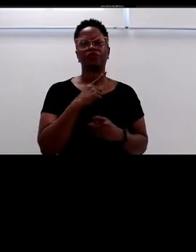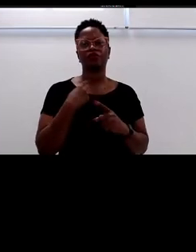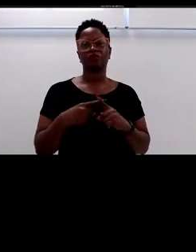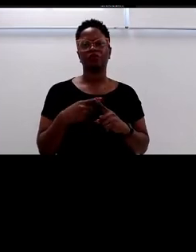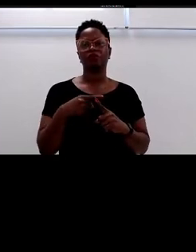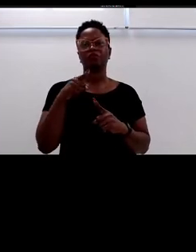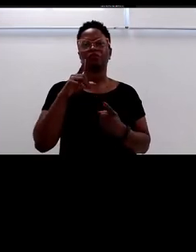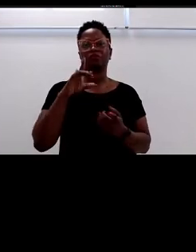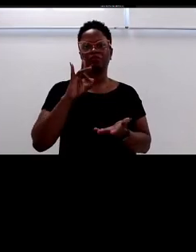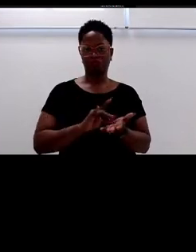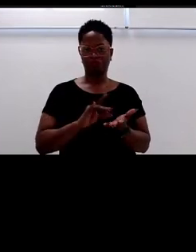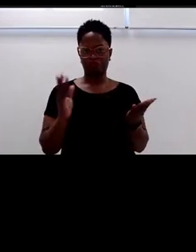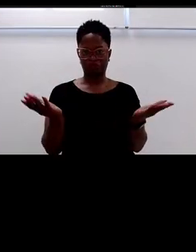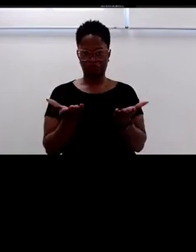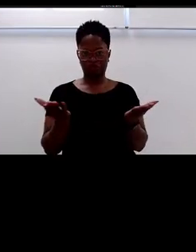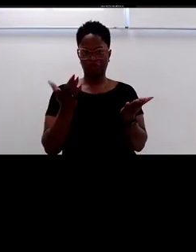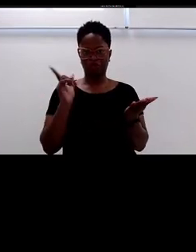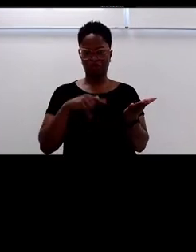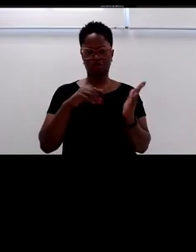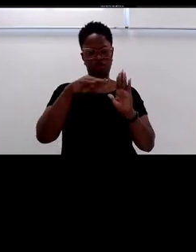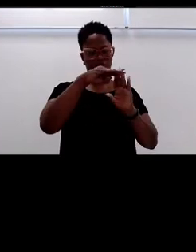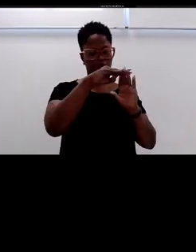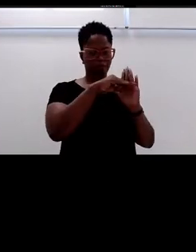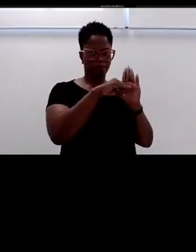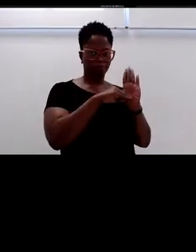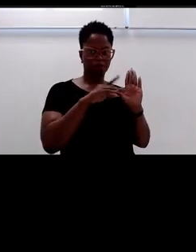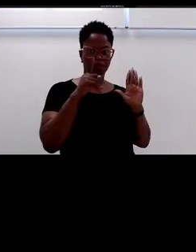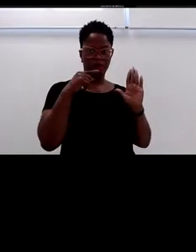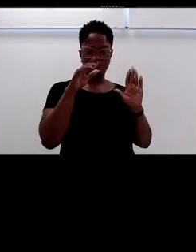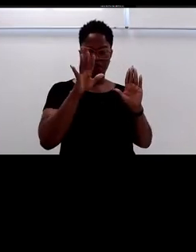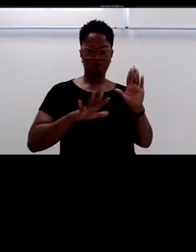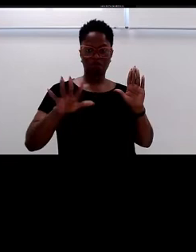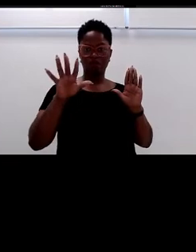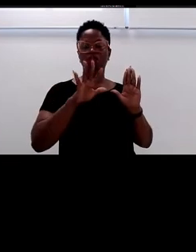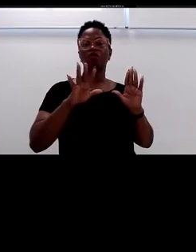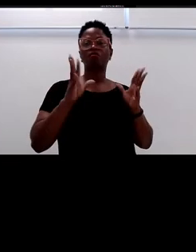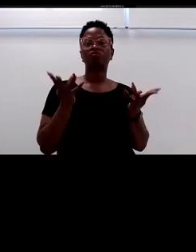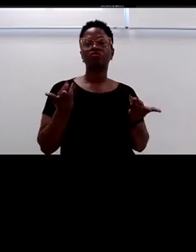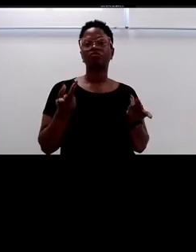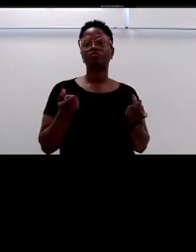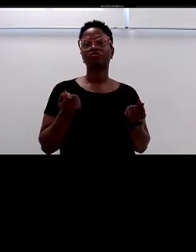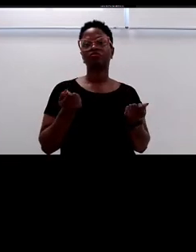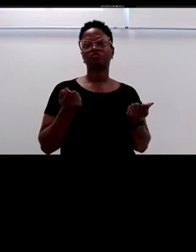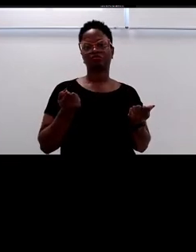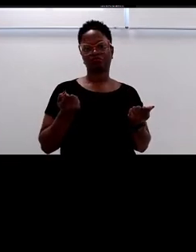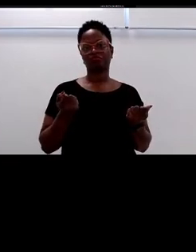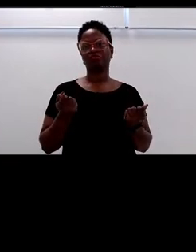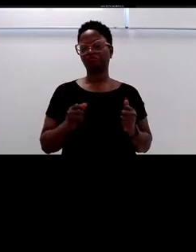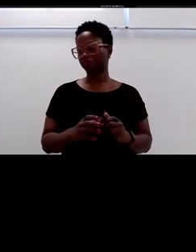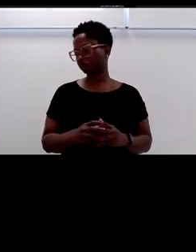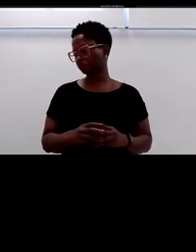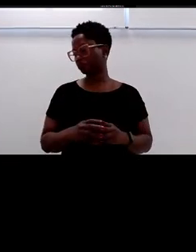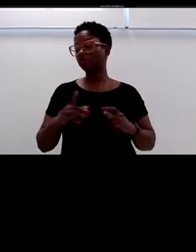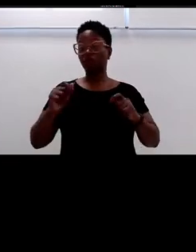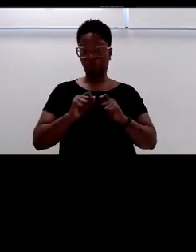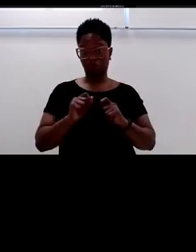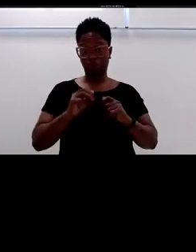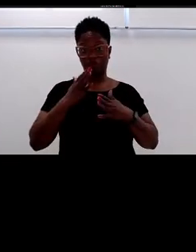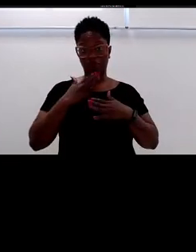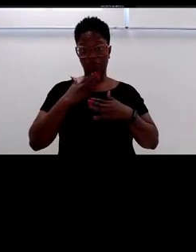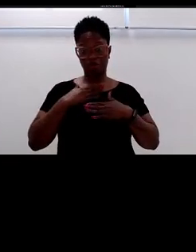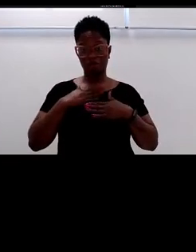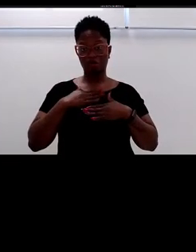Agora, pegar a escala da parede e refinar a composição, né? E fazer a minha